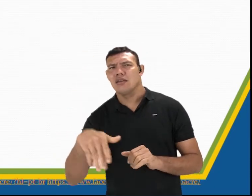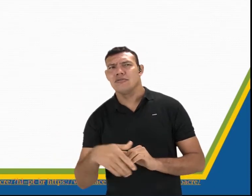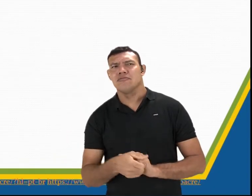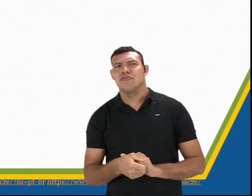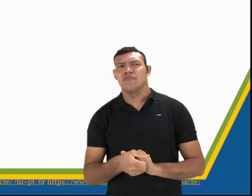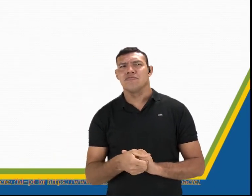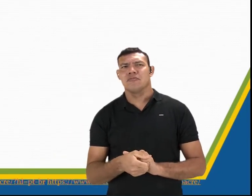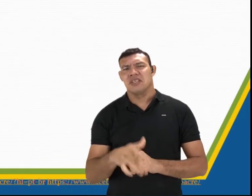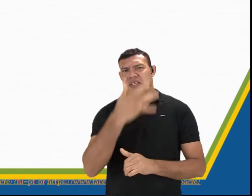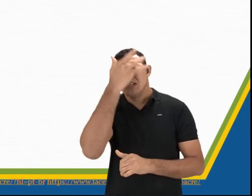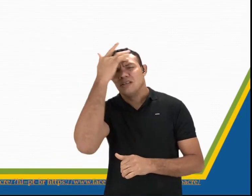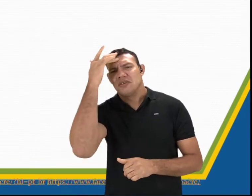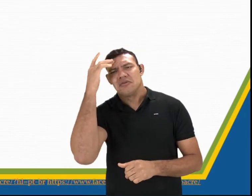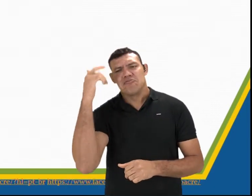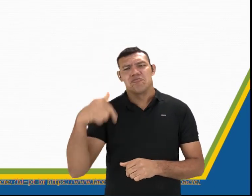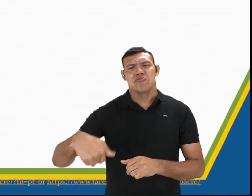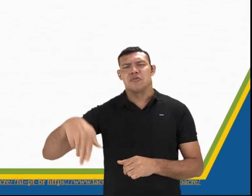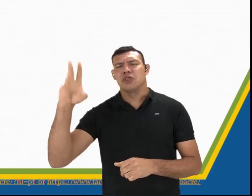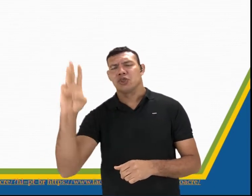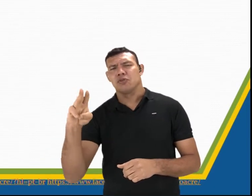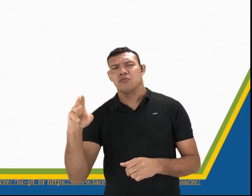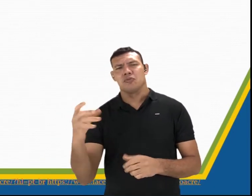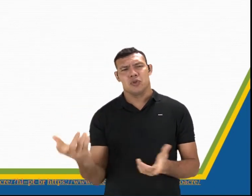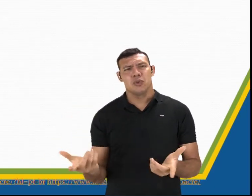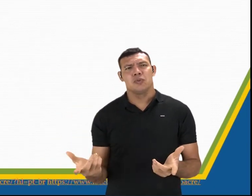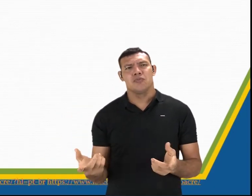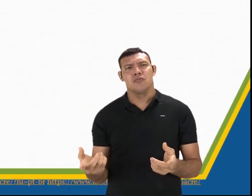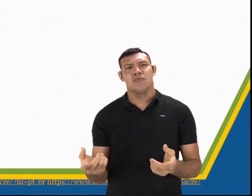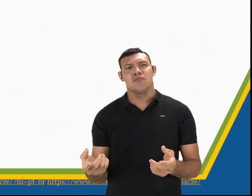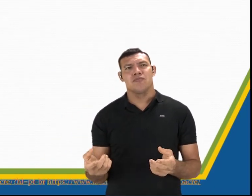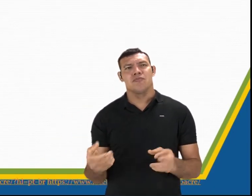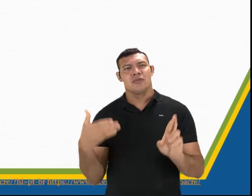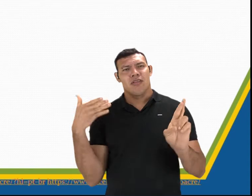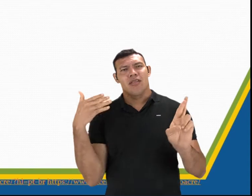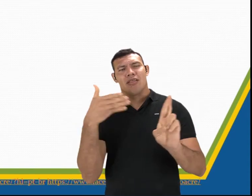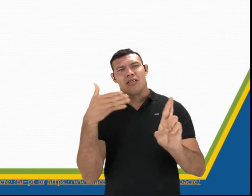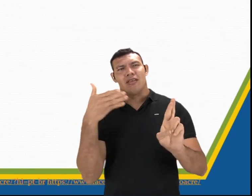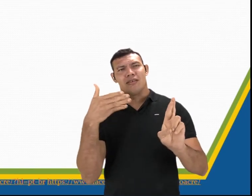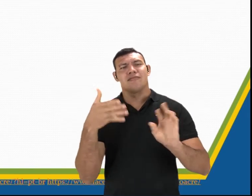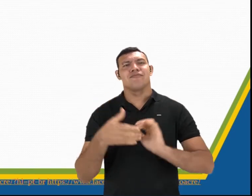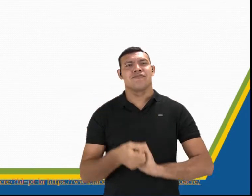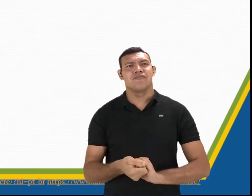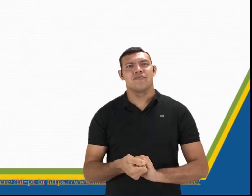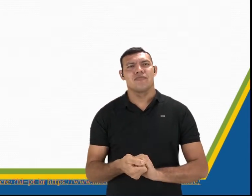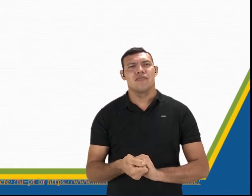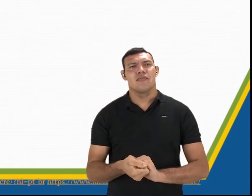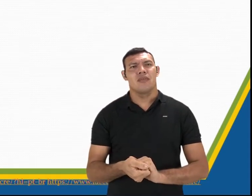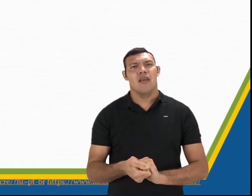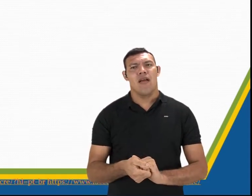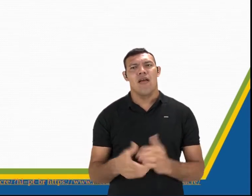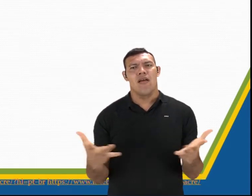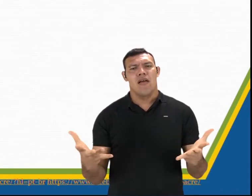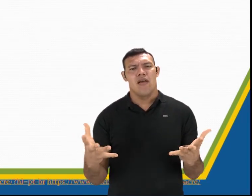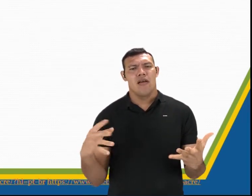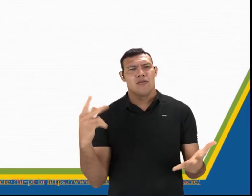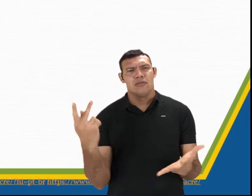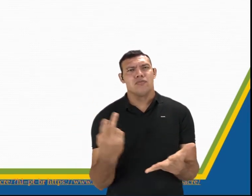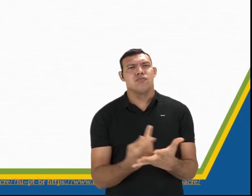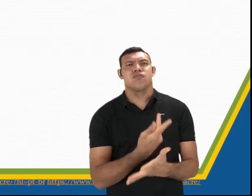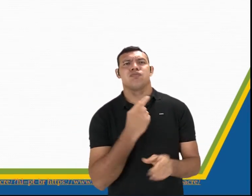ou melhor, quem são os envolvidos neste fato noticiado? O que esse fato está nos